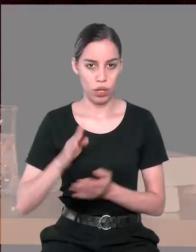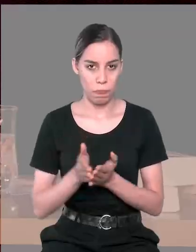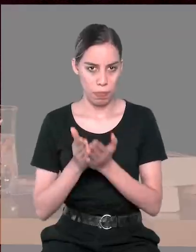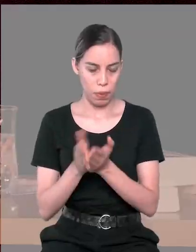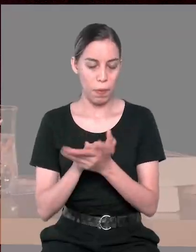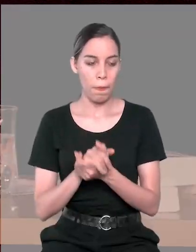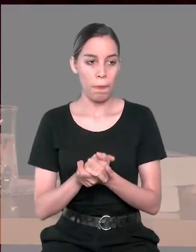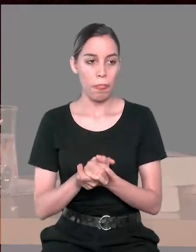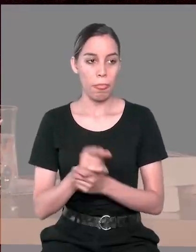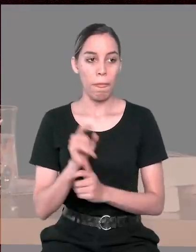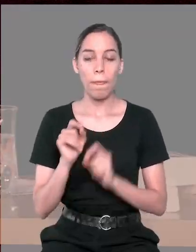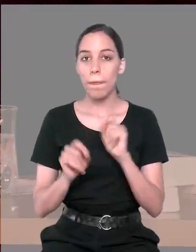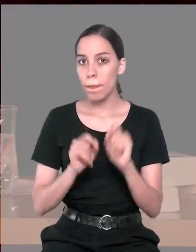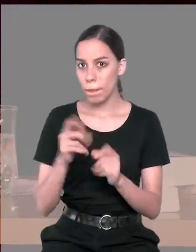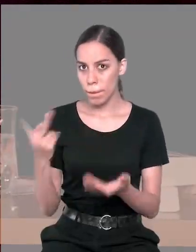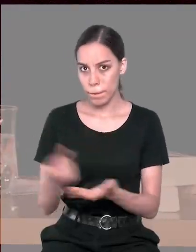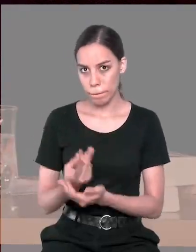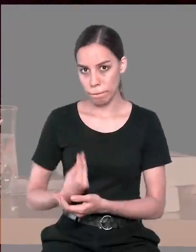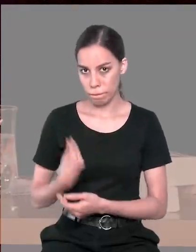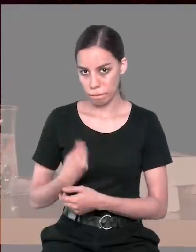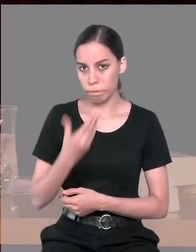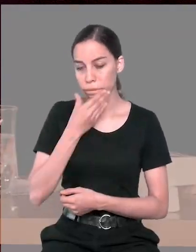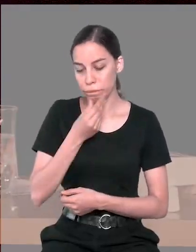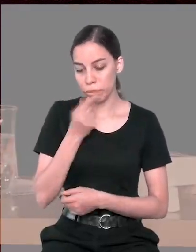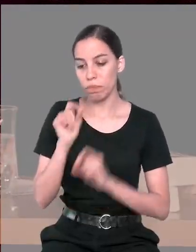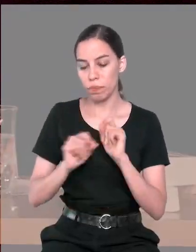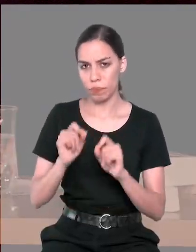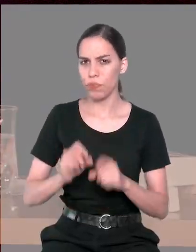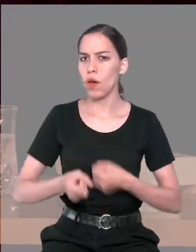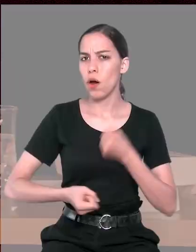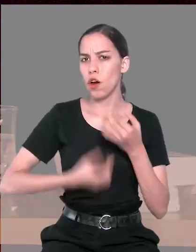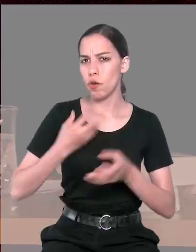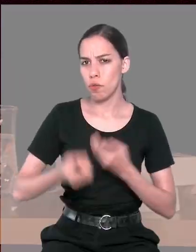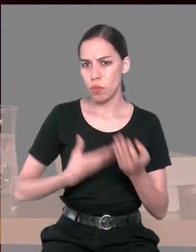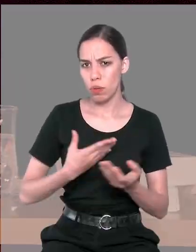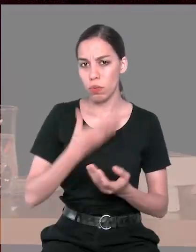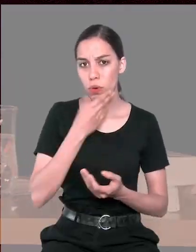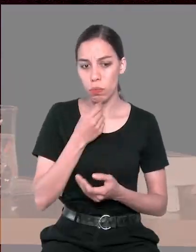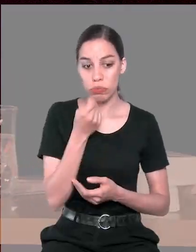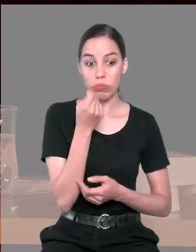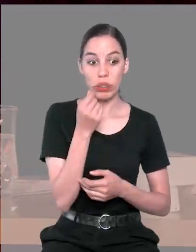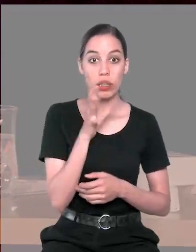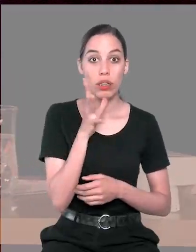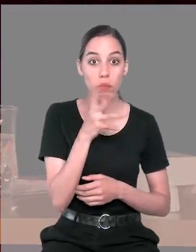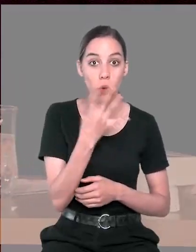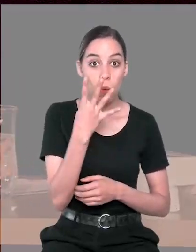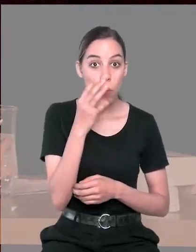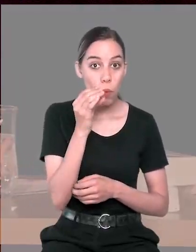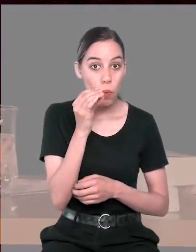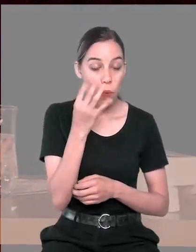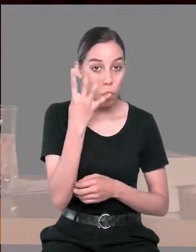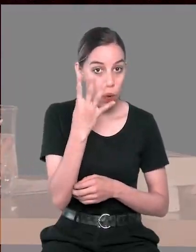O que acontece na vida do Valéry é que esse poema, que ele passou 4 anos escrevendo, um